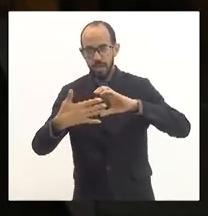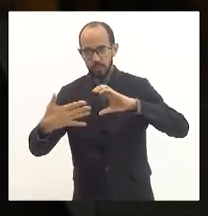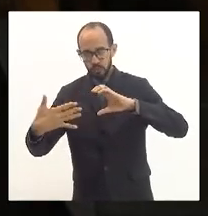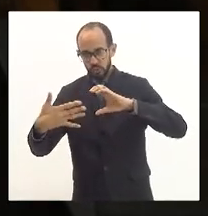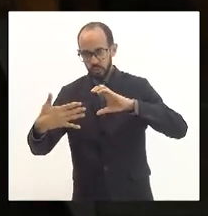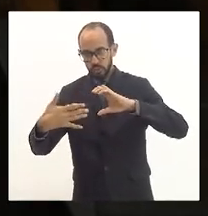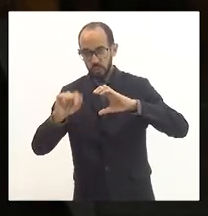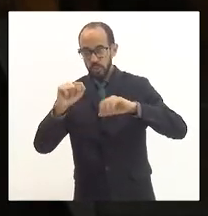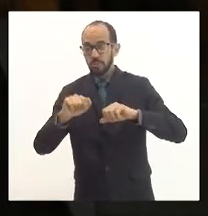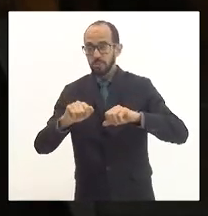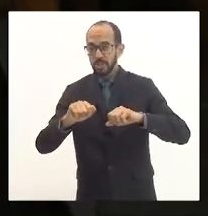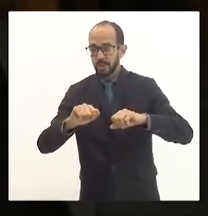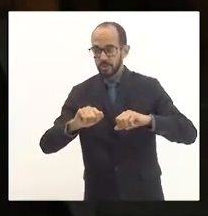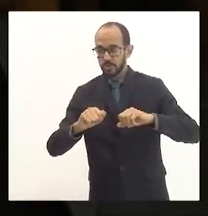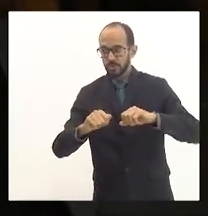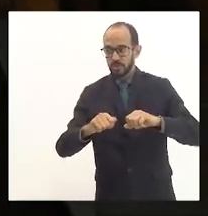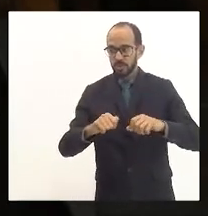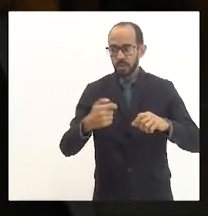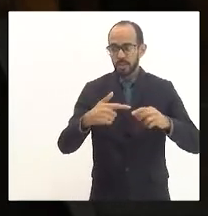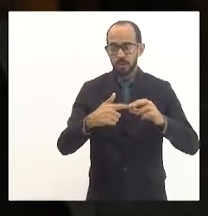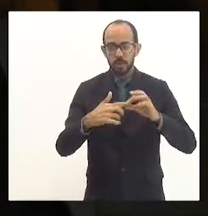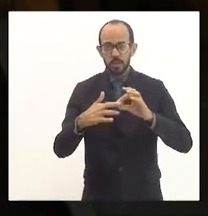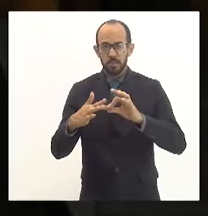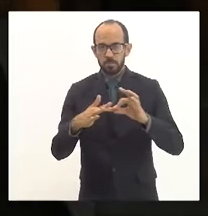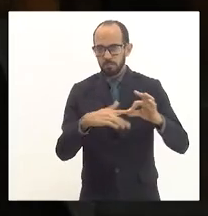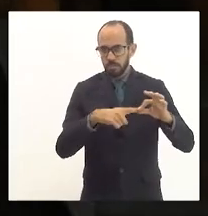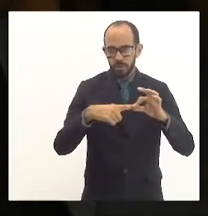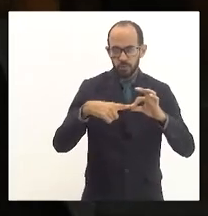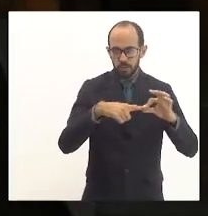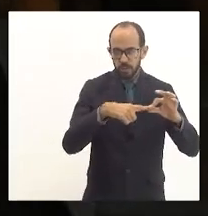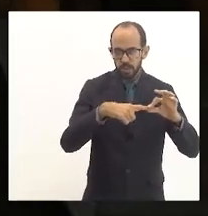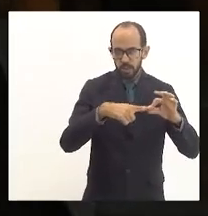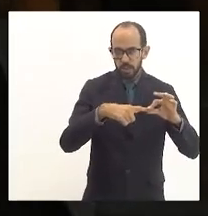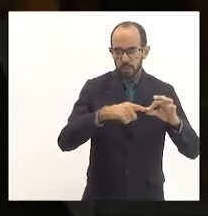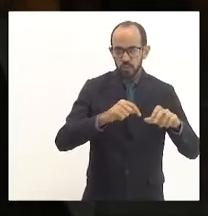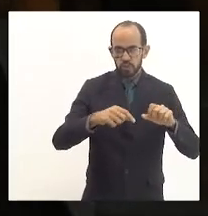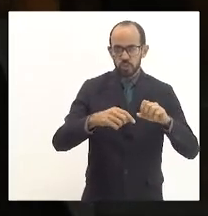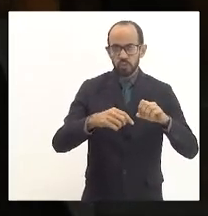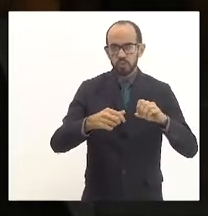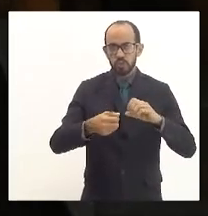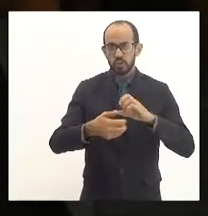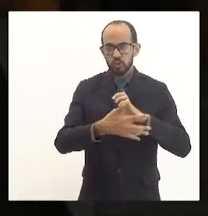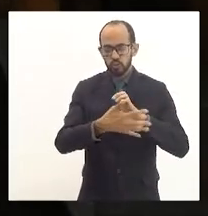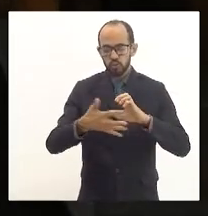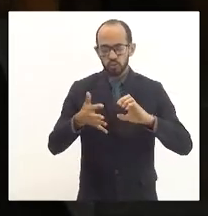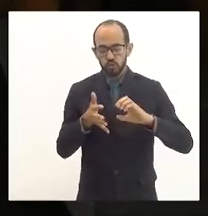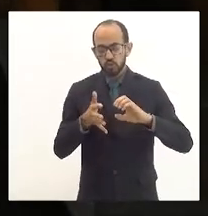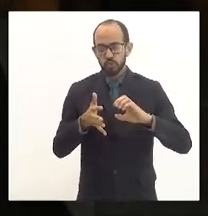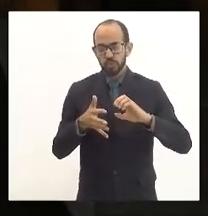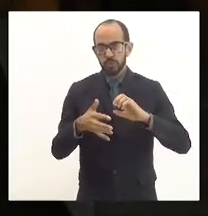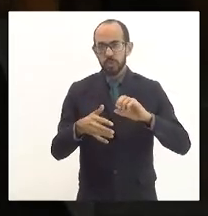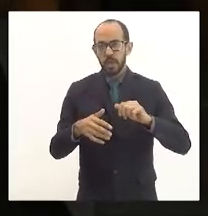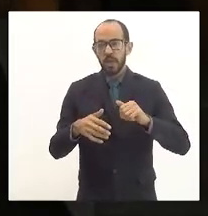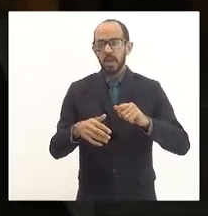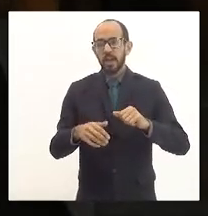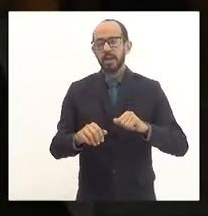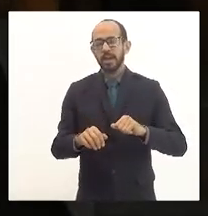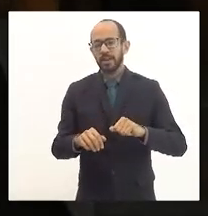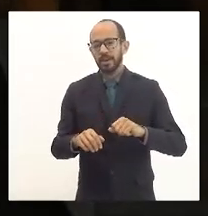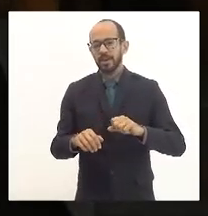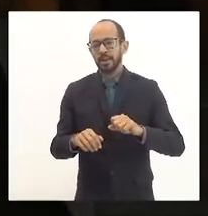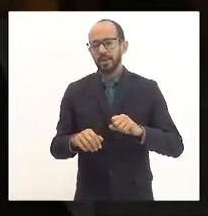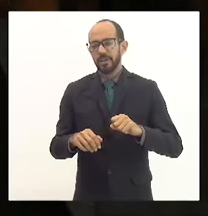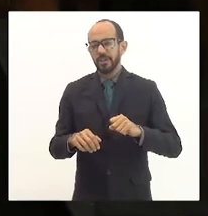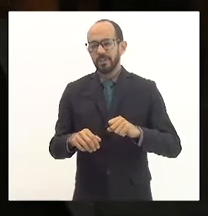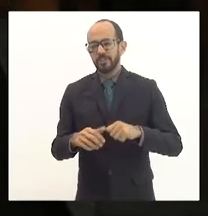e as atmosferas de Júpiter e ao mesmo tempo sou ponto